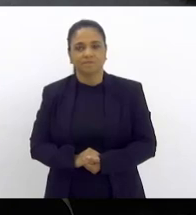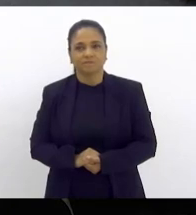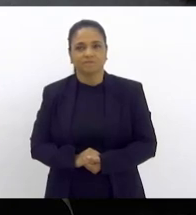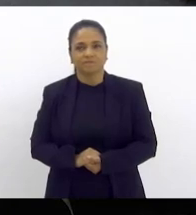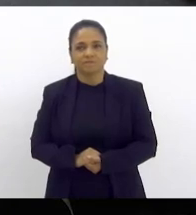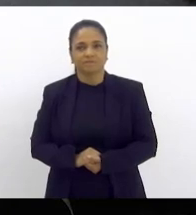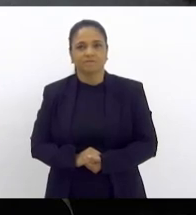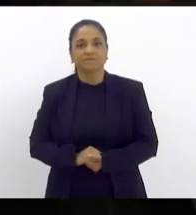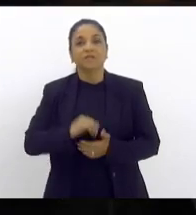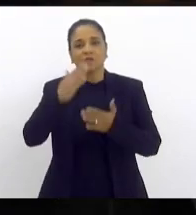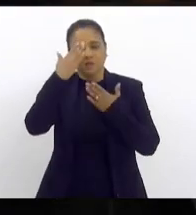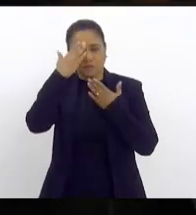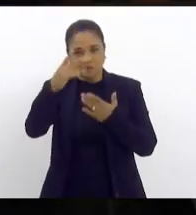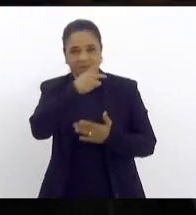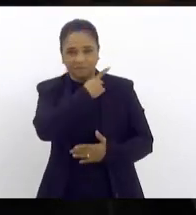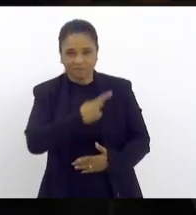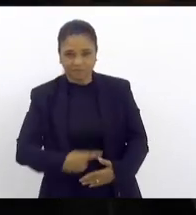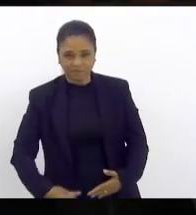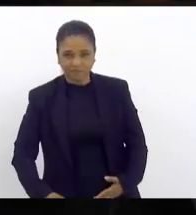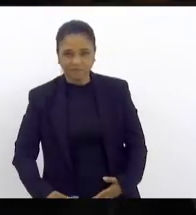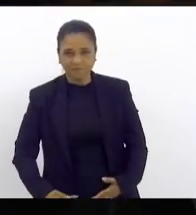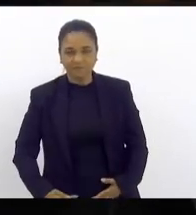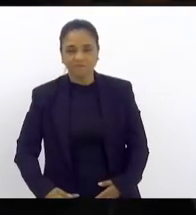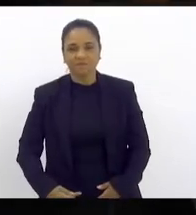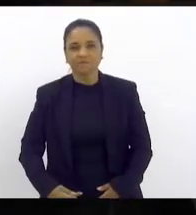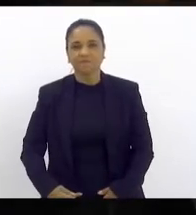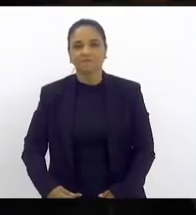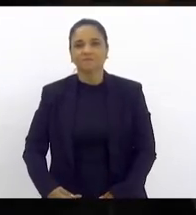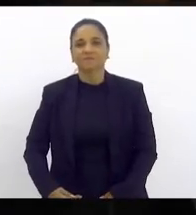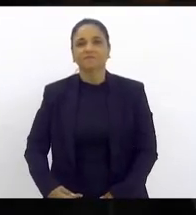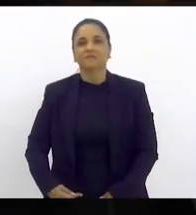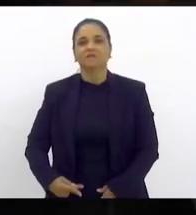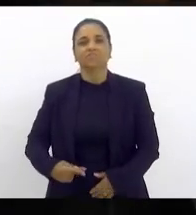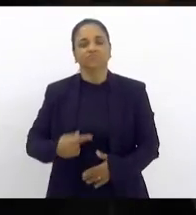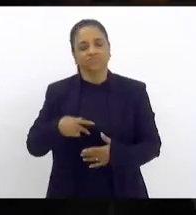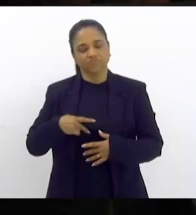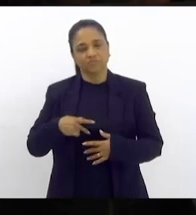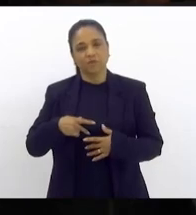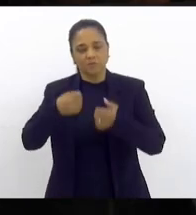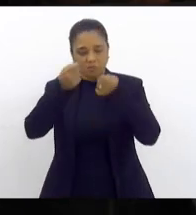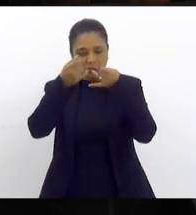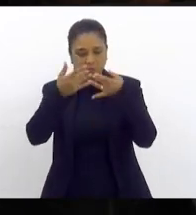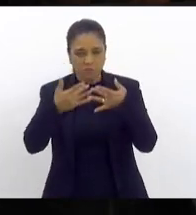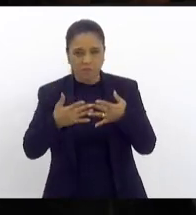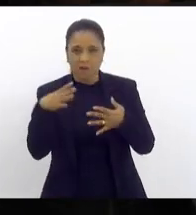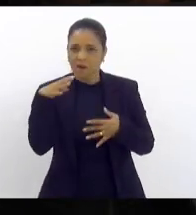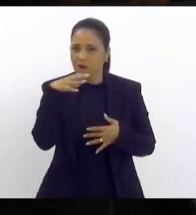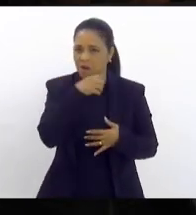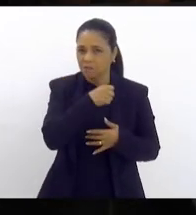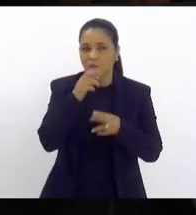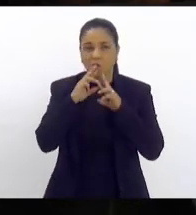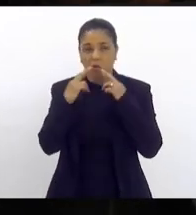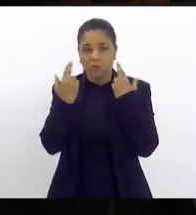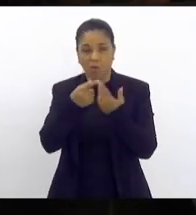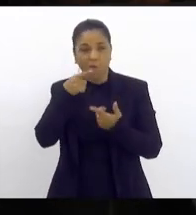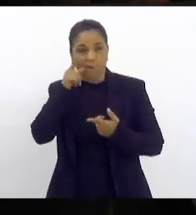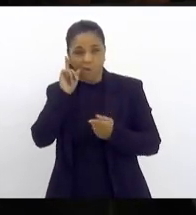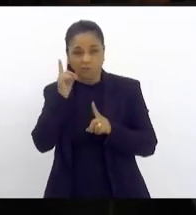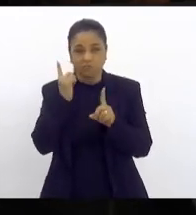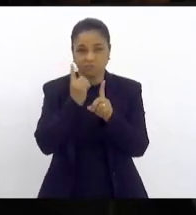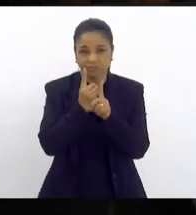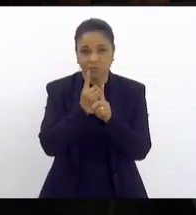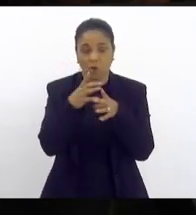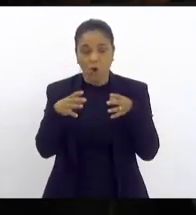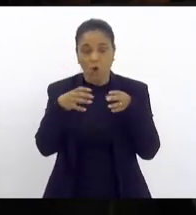obrigado senhora Presidente queria falar rapidamente sobre uma reunião realizada ontem da comissão de saúde